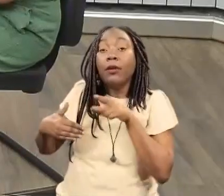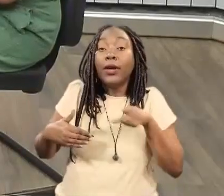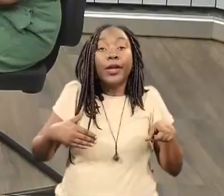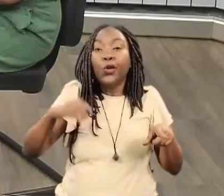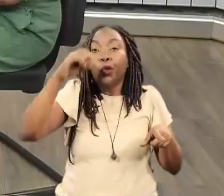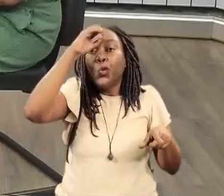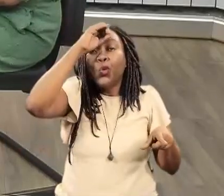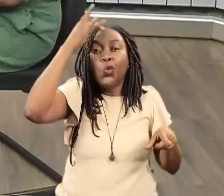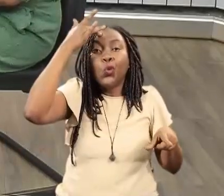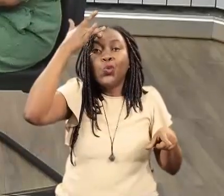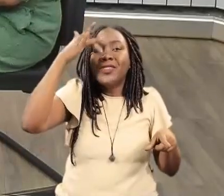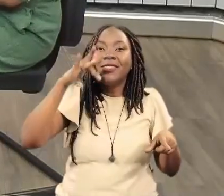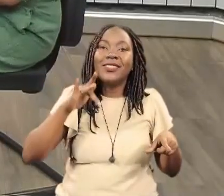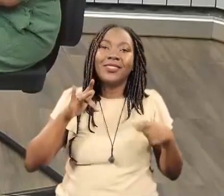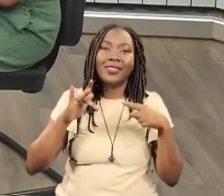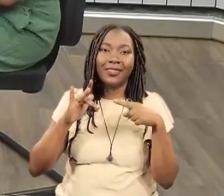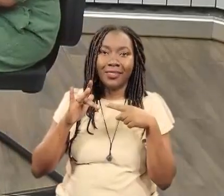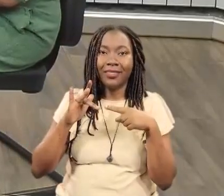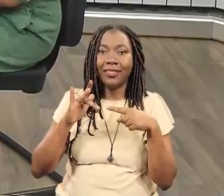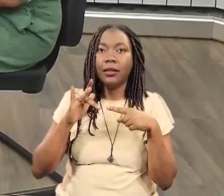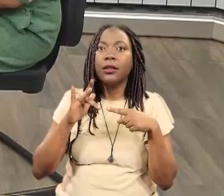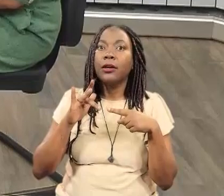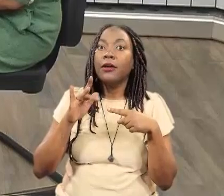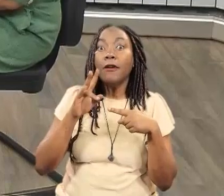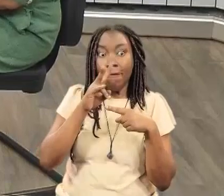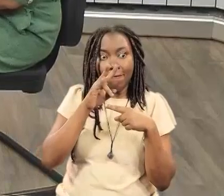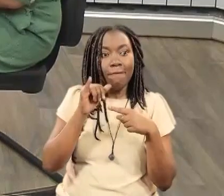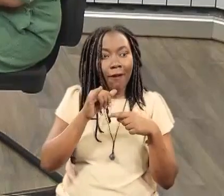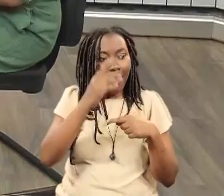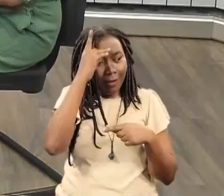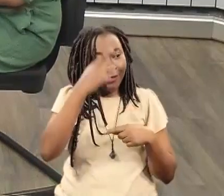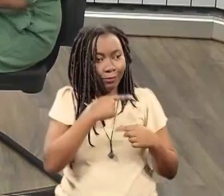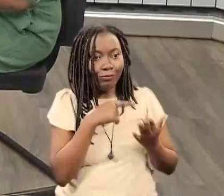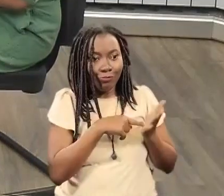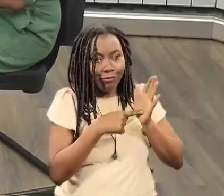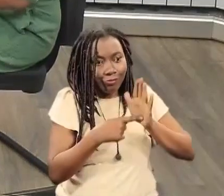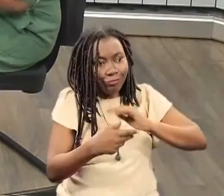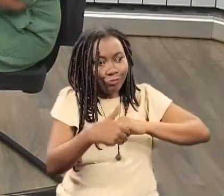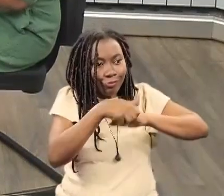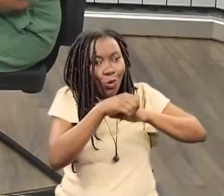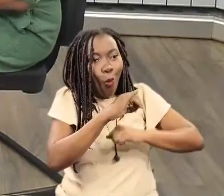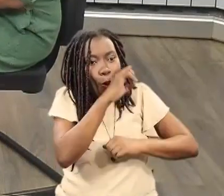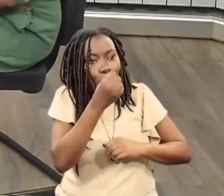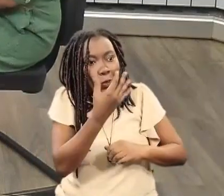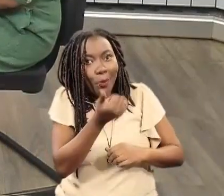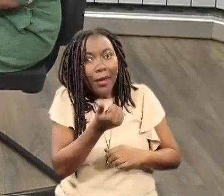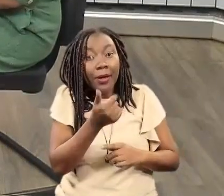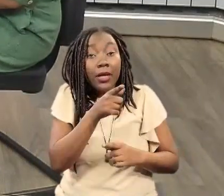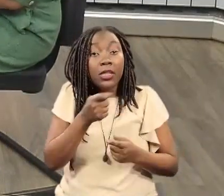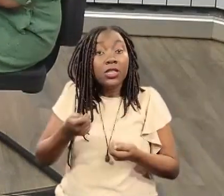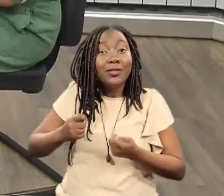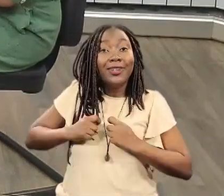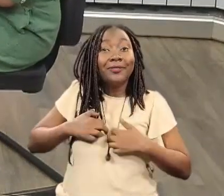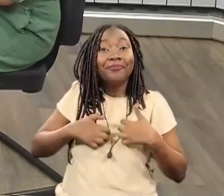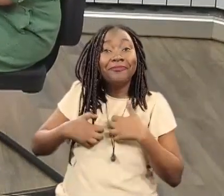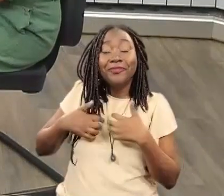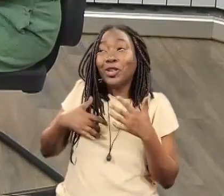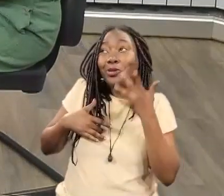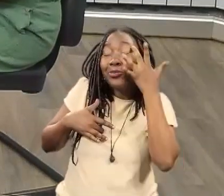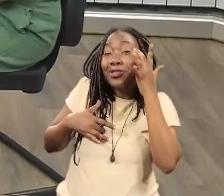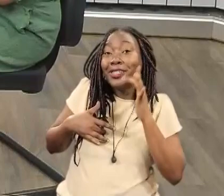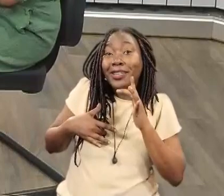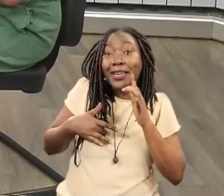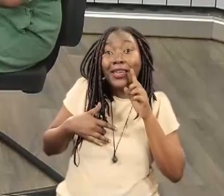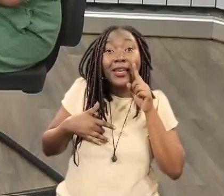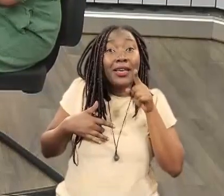sabem. Não sabem. Vamos nos apresentar aqui. Oi, tudo bem? E isso gera uma angústia, porque fala, não sei, mas você está